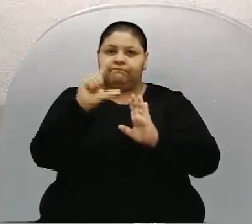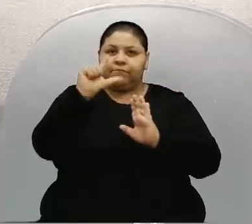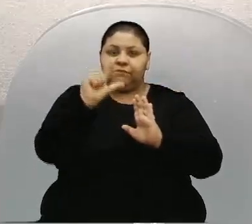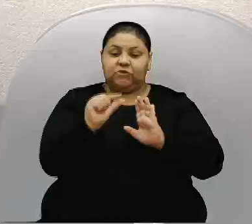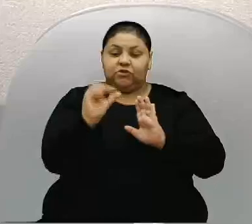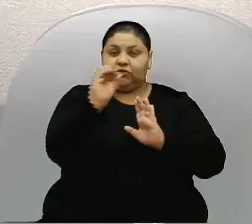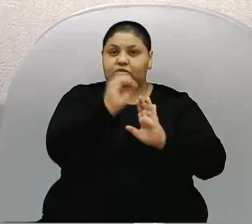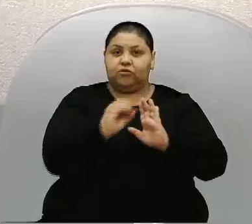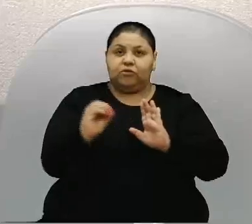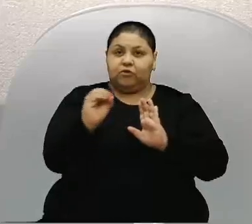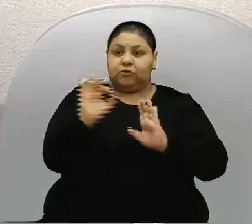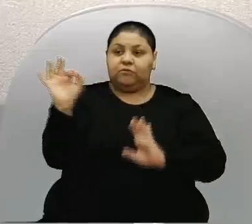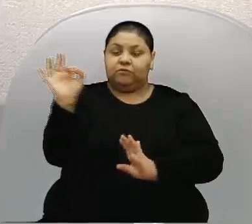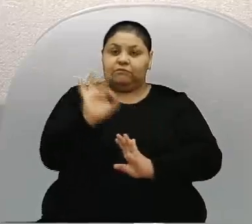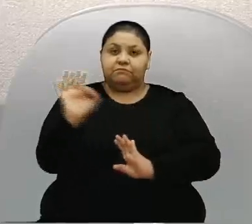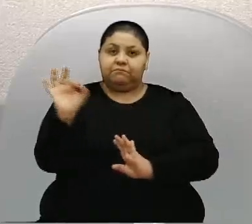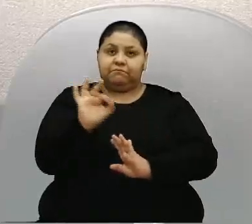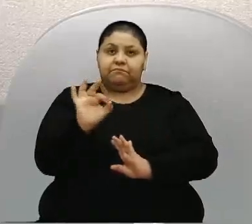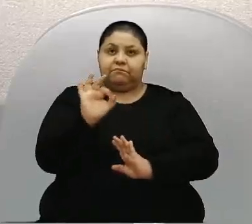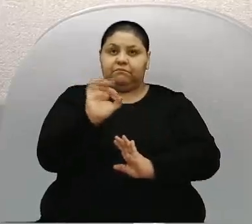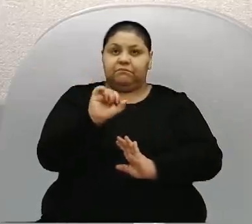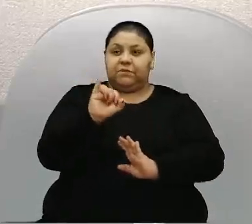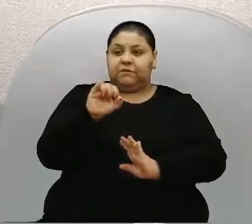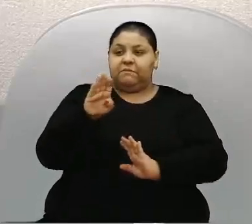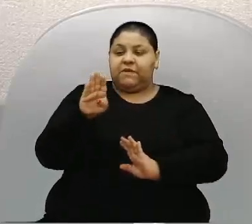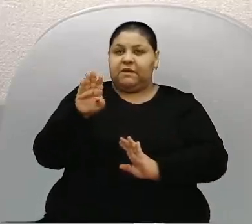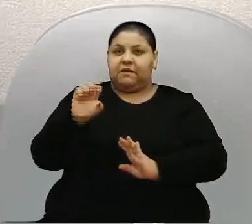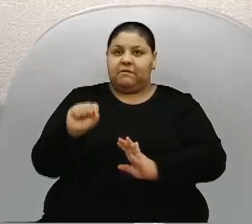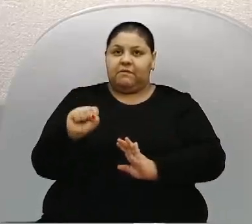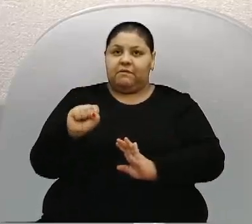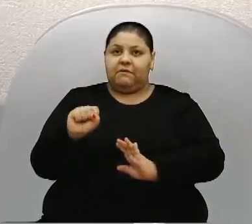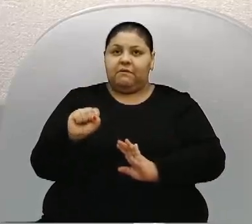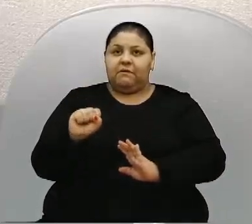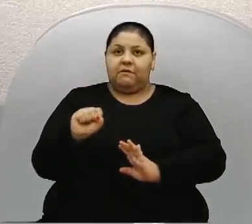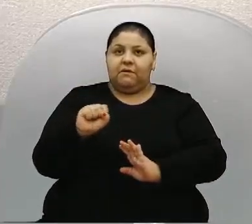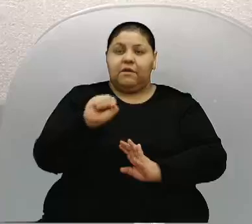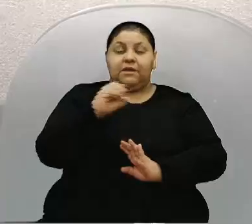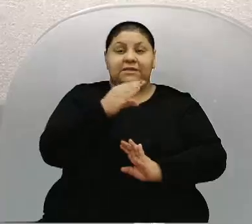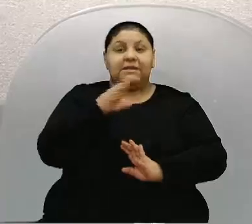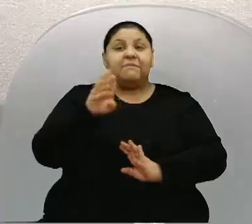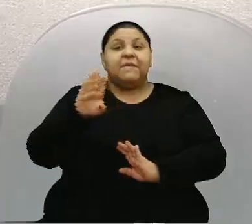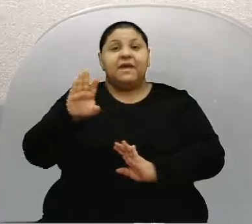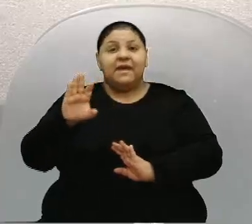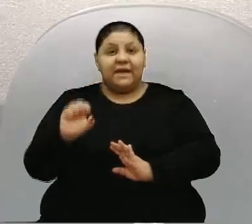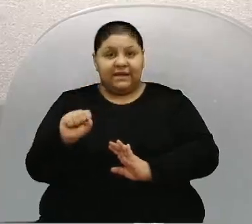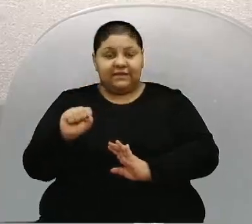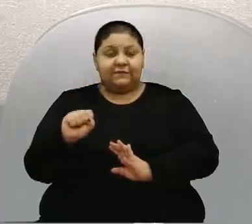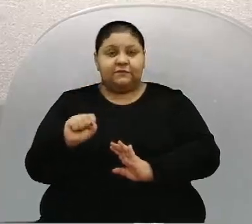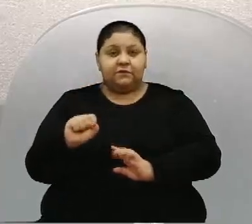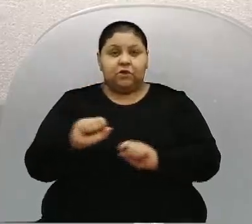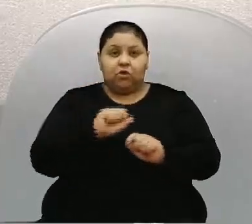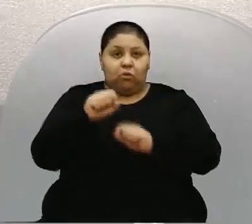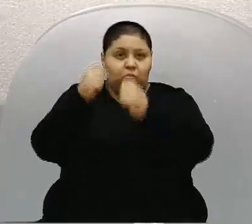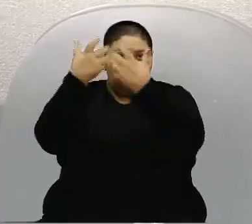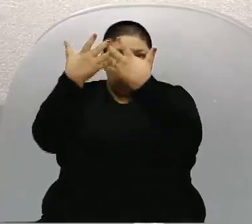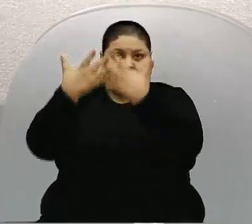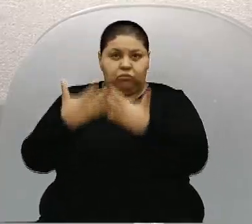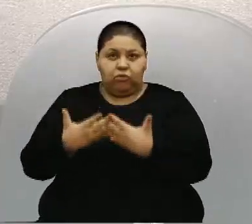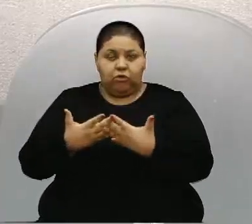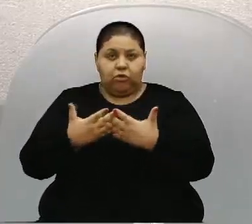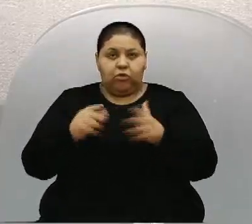zero das alíquotas do IBS e da CBS, conforme descrito na